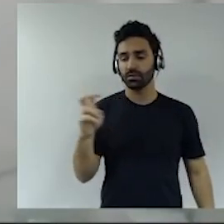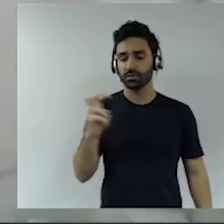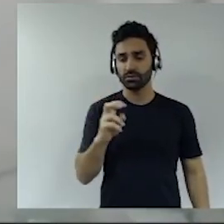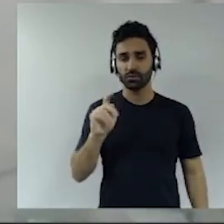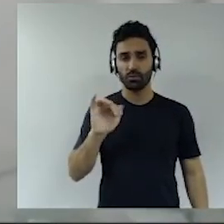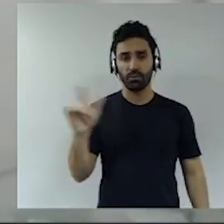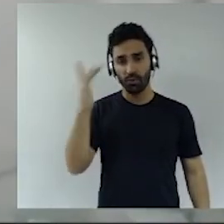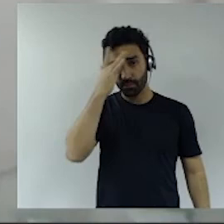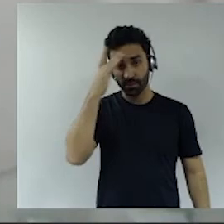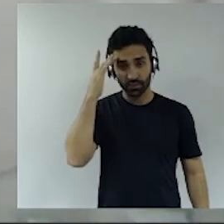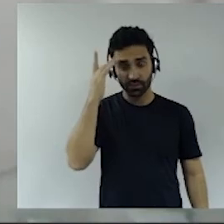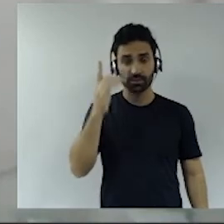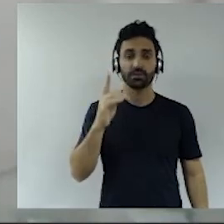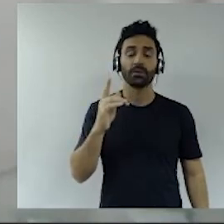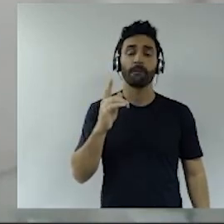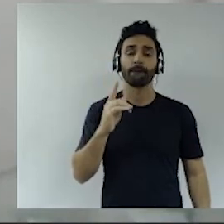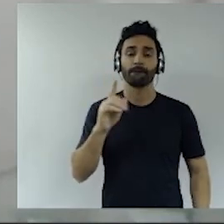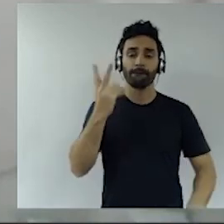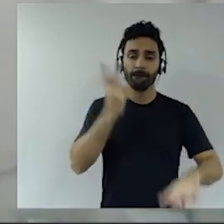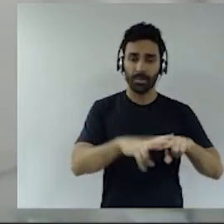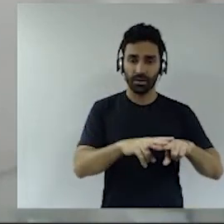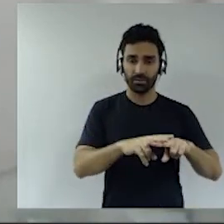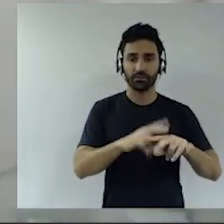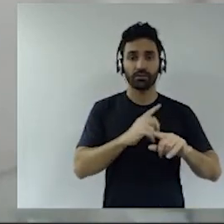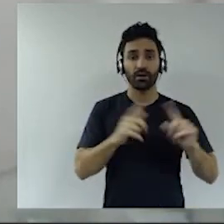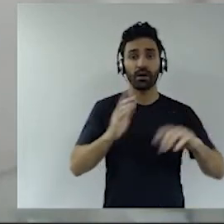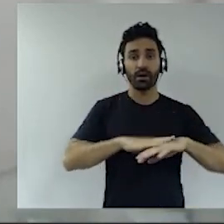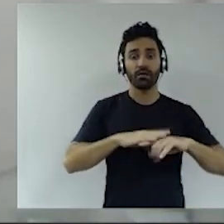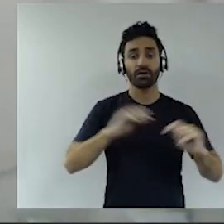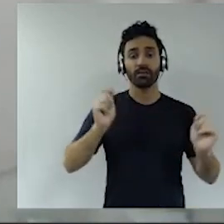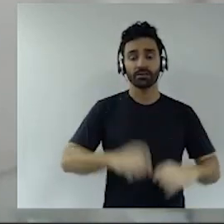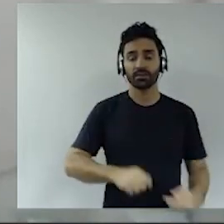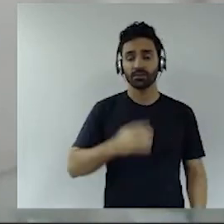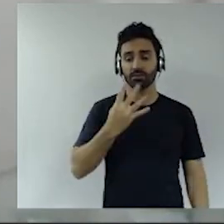755.274 presos, para uma capacidade de